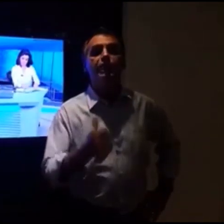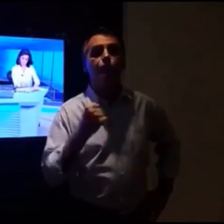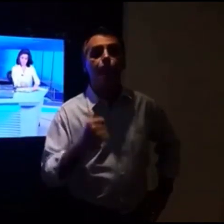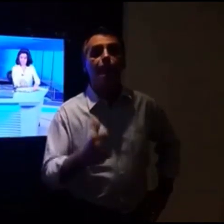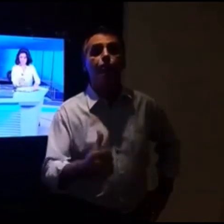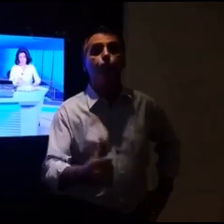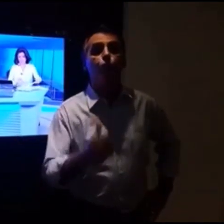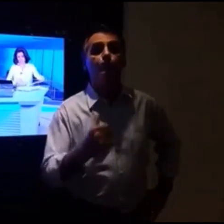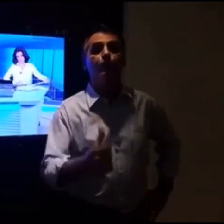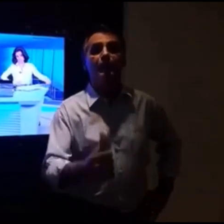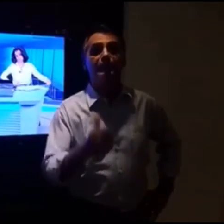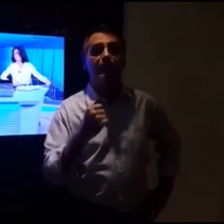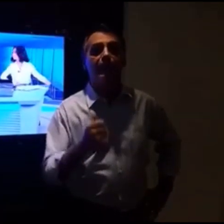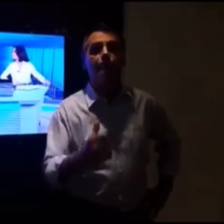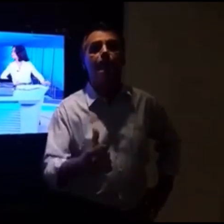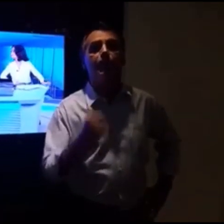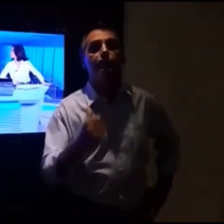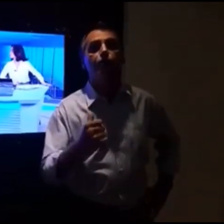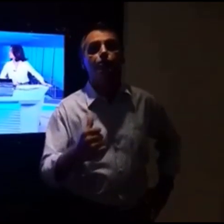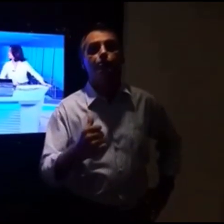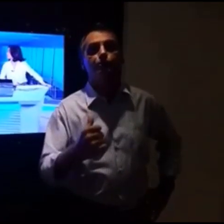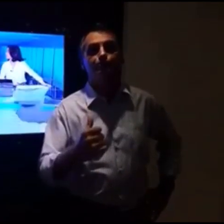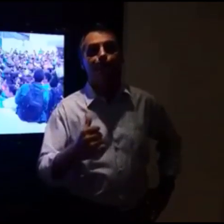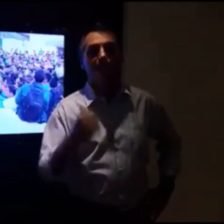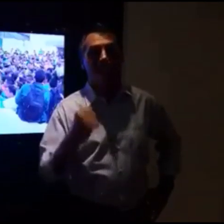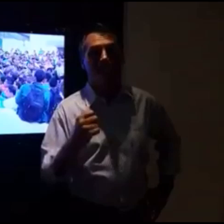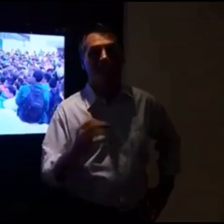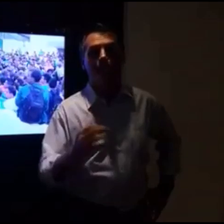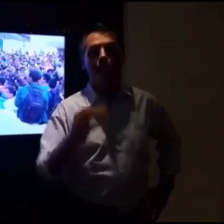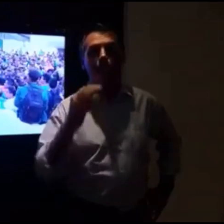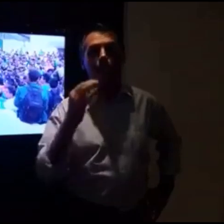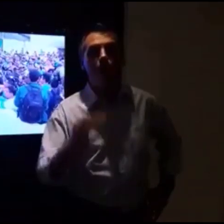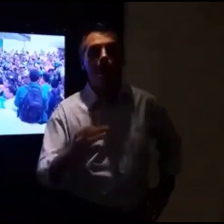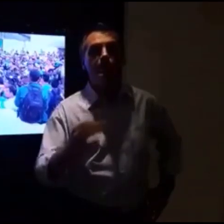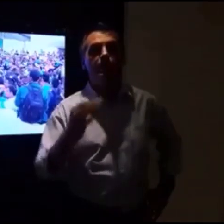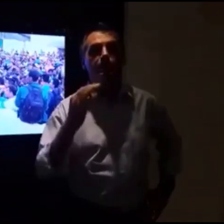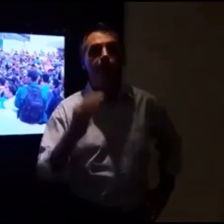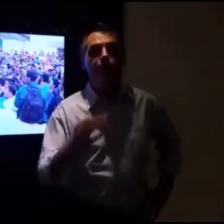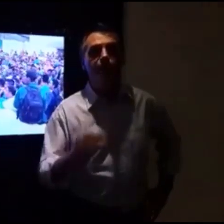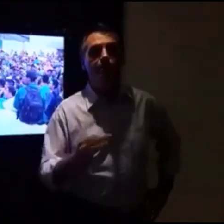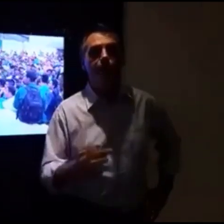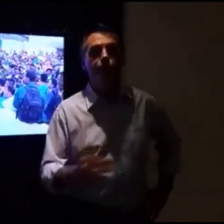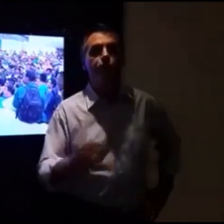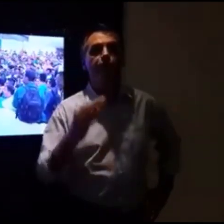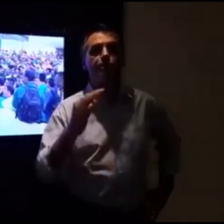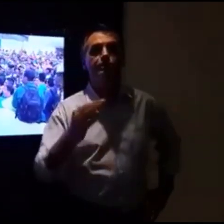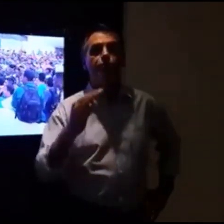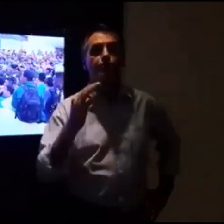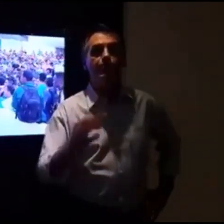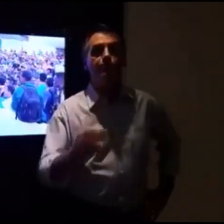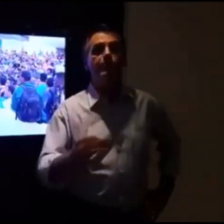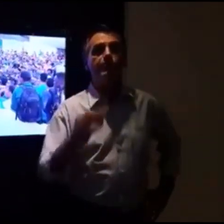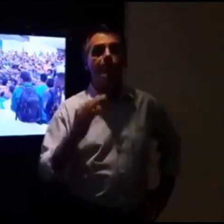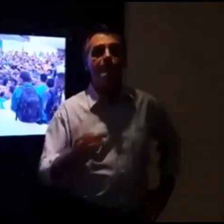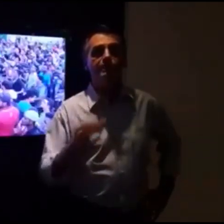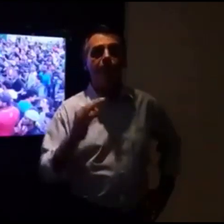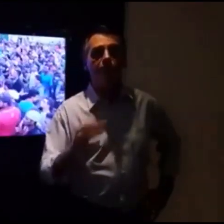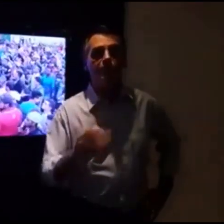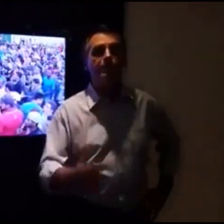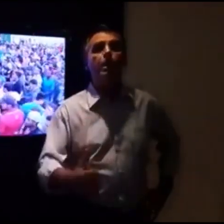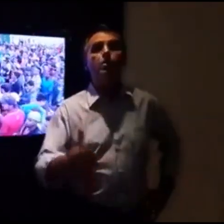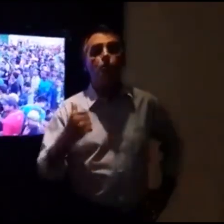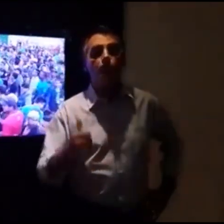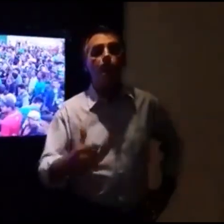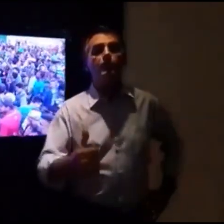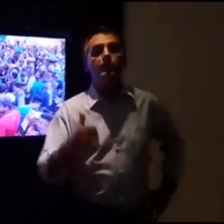impor a ditadura do proletariado em nosso país. Nós não vivemos hoje no regime cubano graças